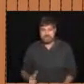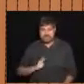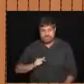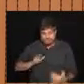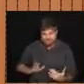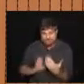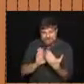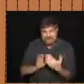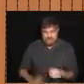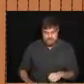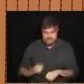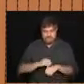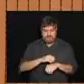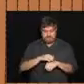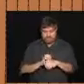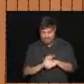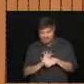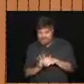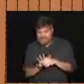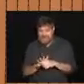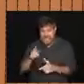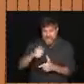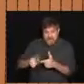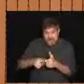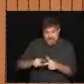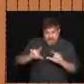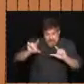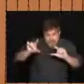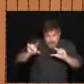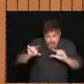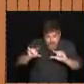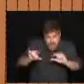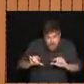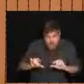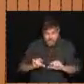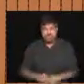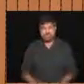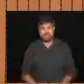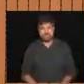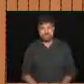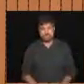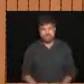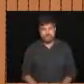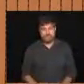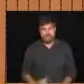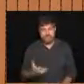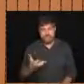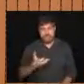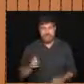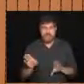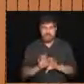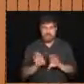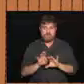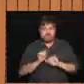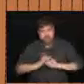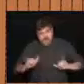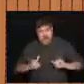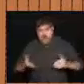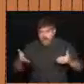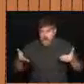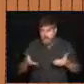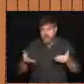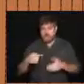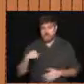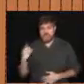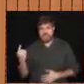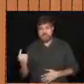para que amenize as consequências dessa pandemia. Eu quero registrar aqui que hoje, aliás,